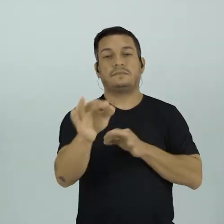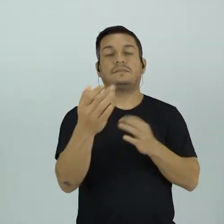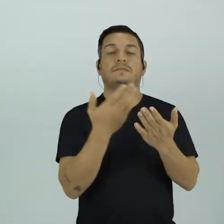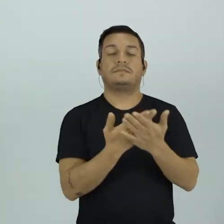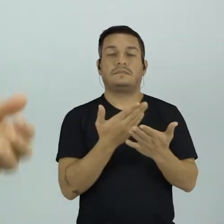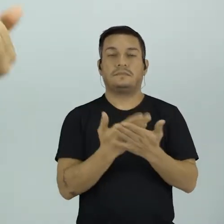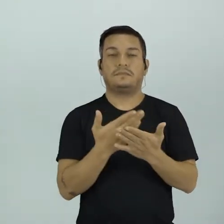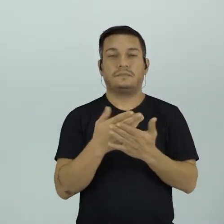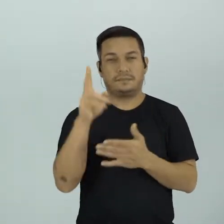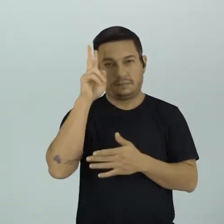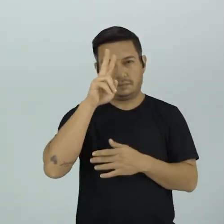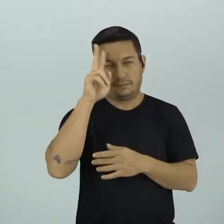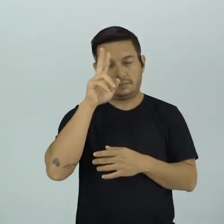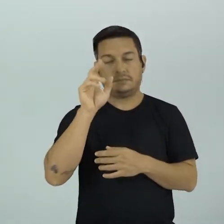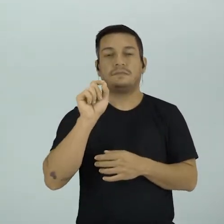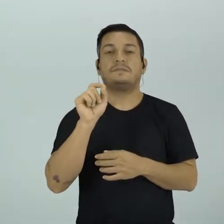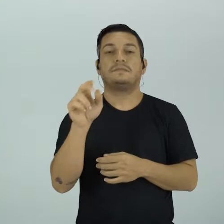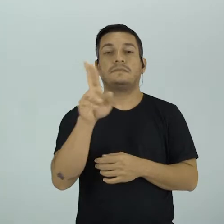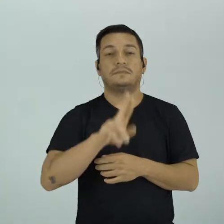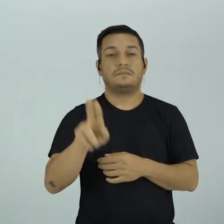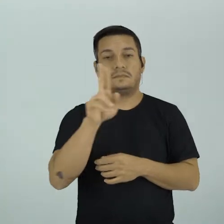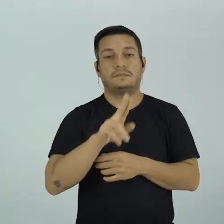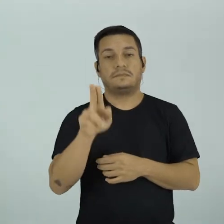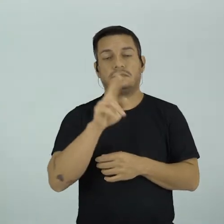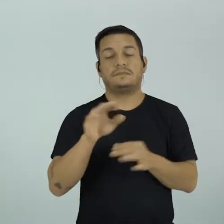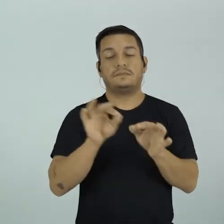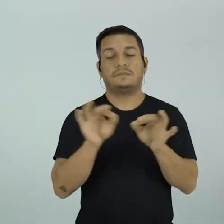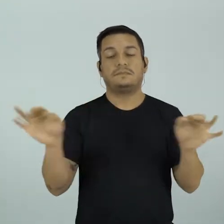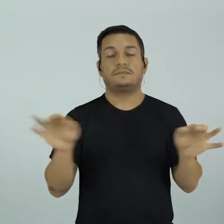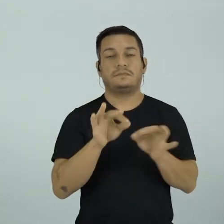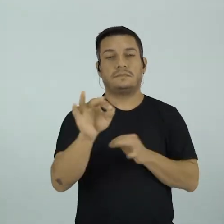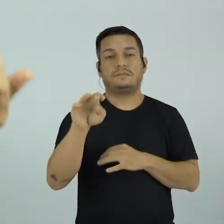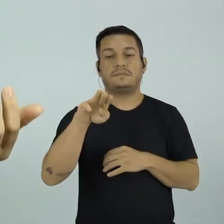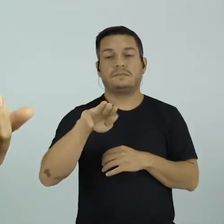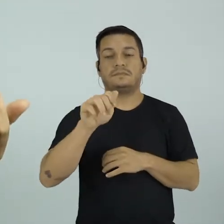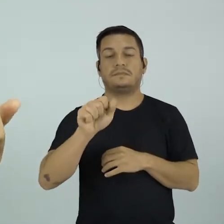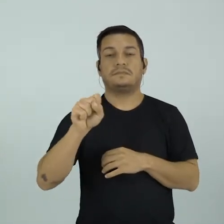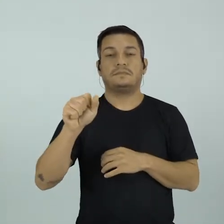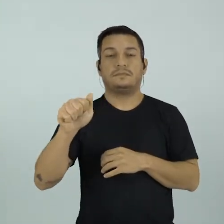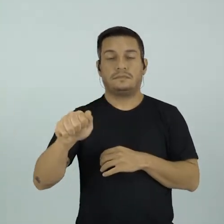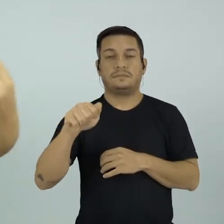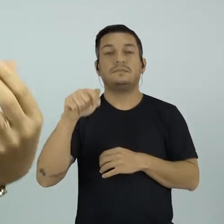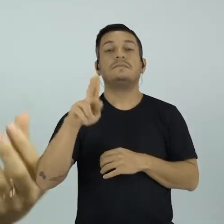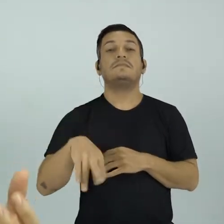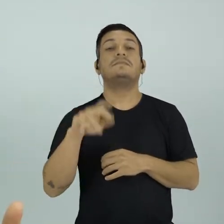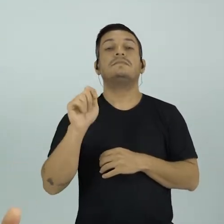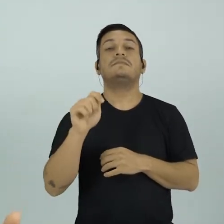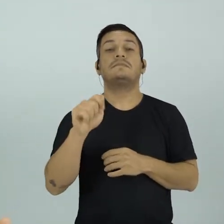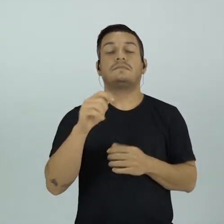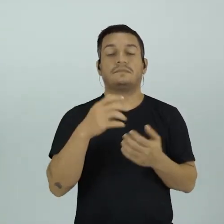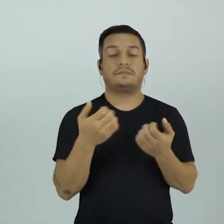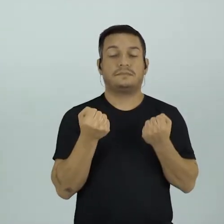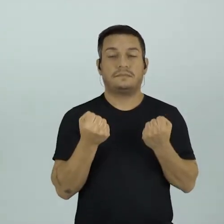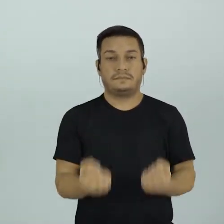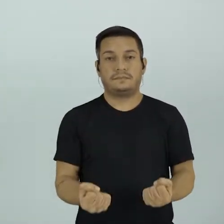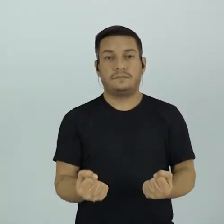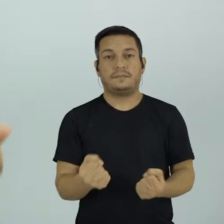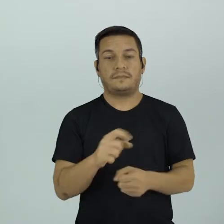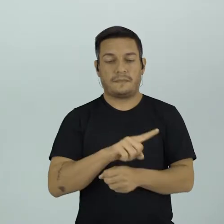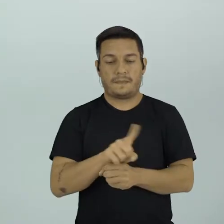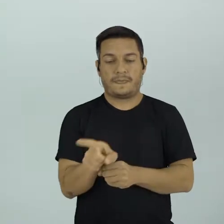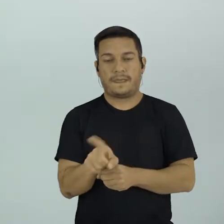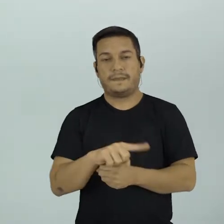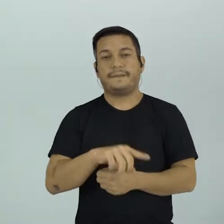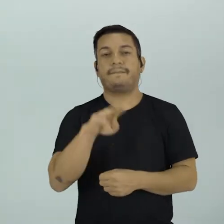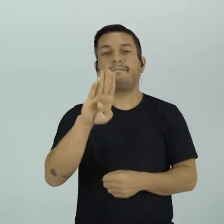massa? Lembra lá do instrumento que é utilizado para medir essa massa, que é quem? A balança, muito bem.